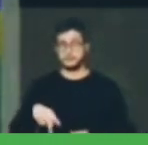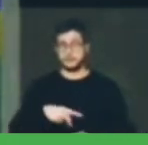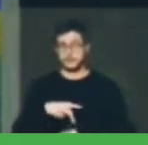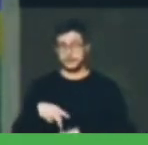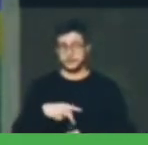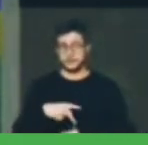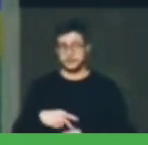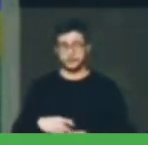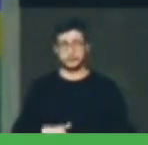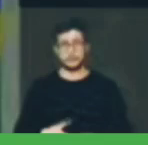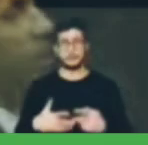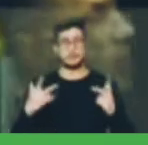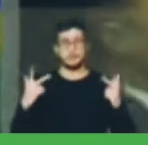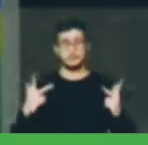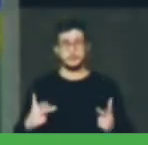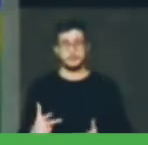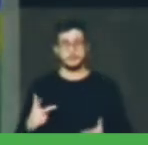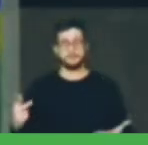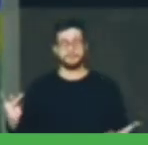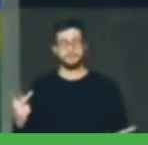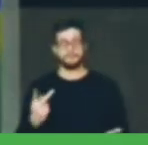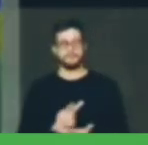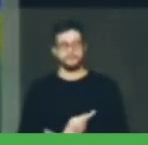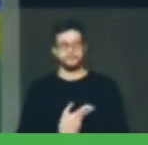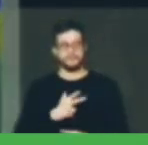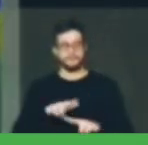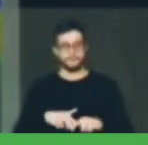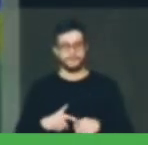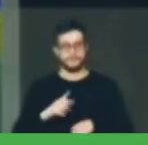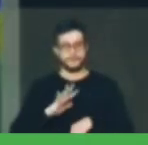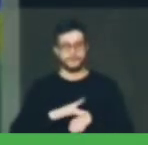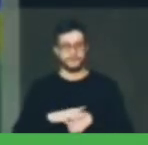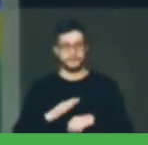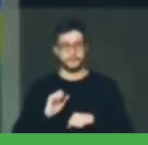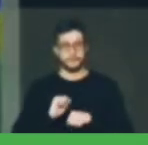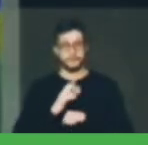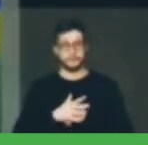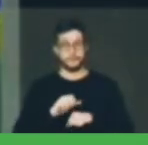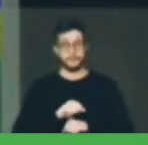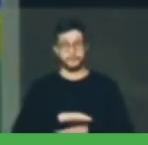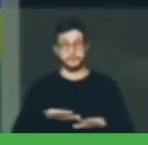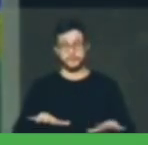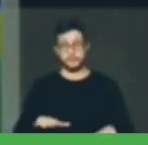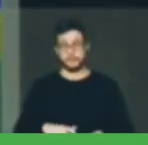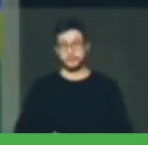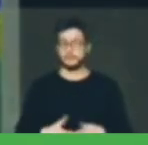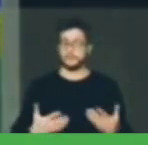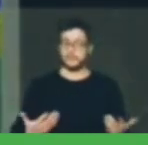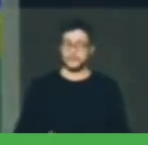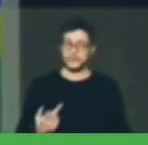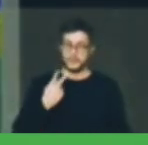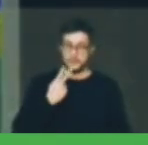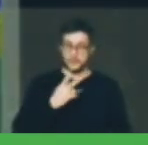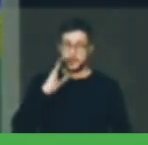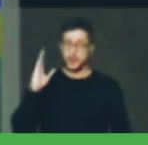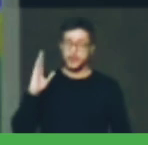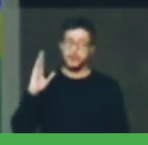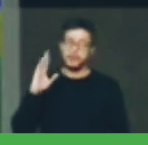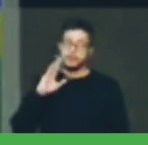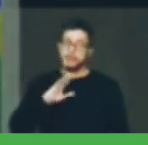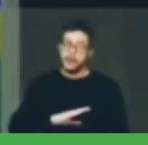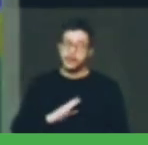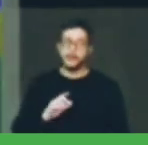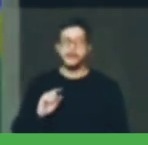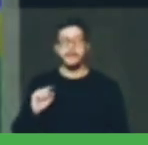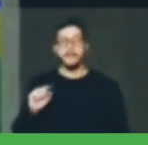que fizeram o desastre do Covid e falavam mal do Bolsonaro, agora estão aqui enchendo